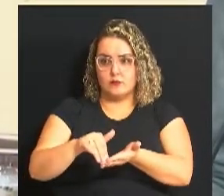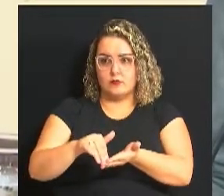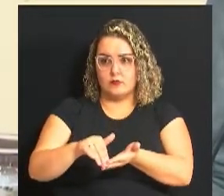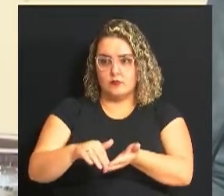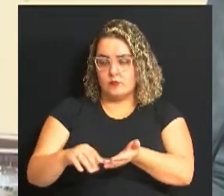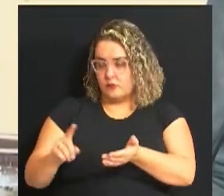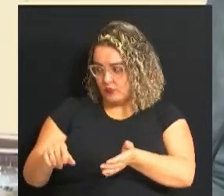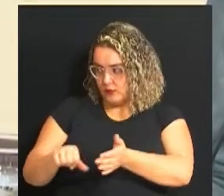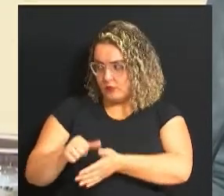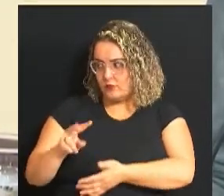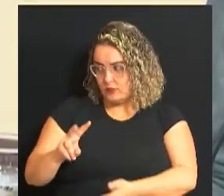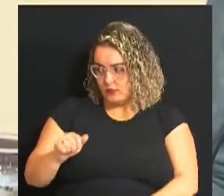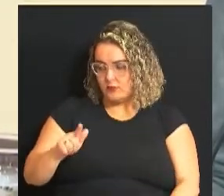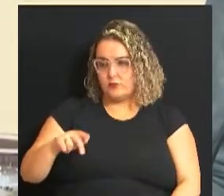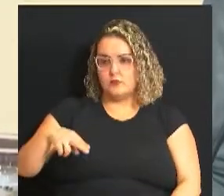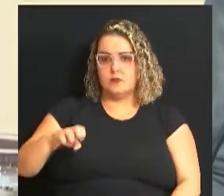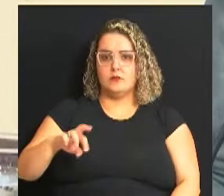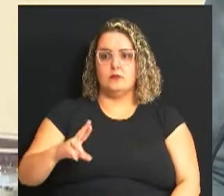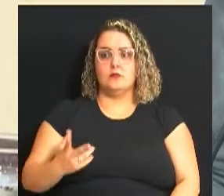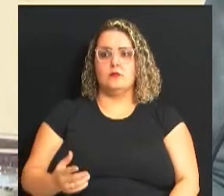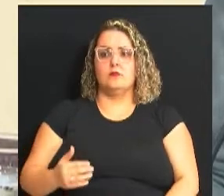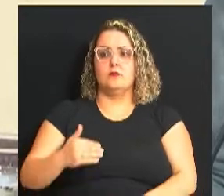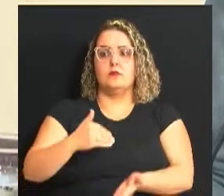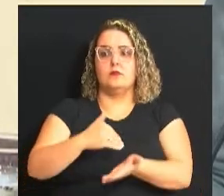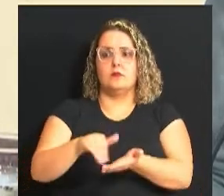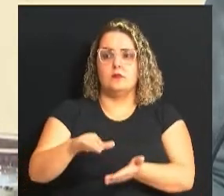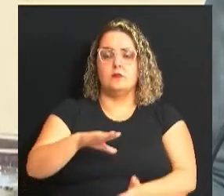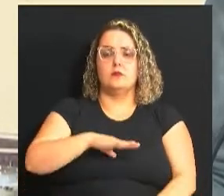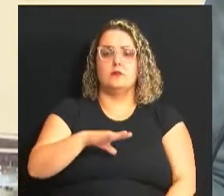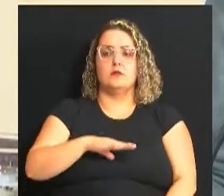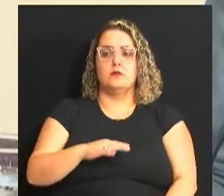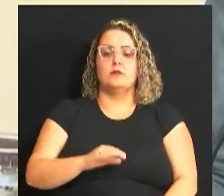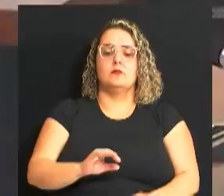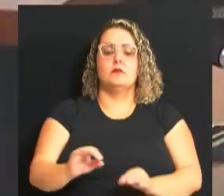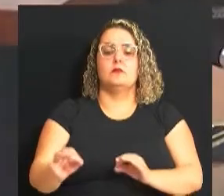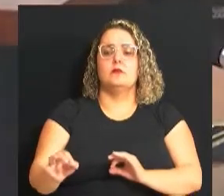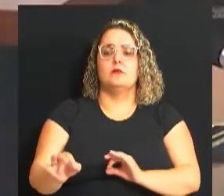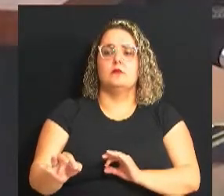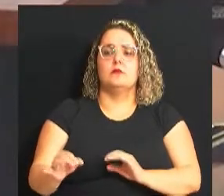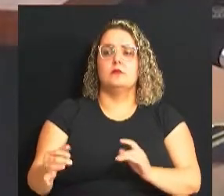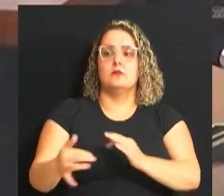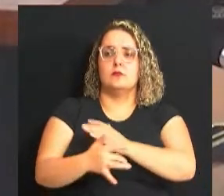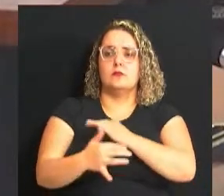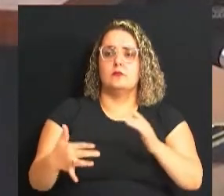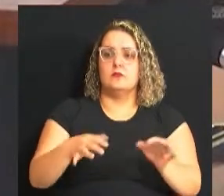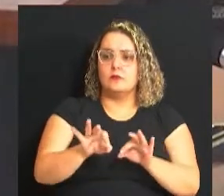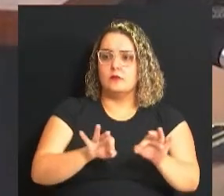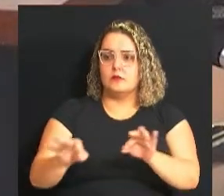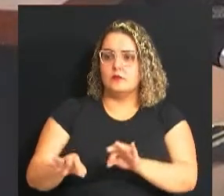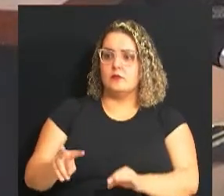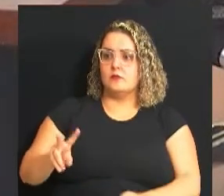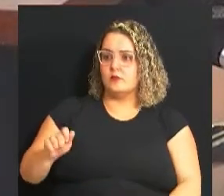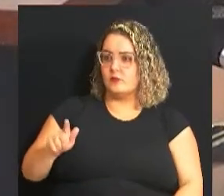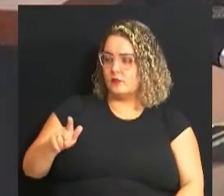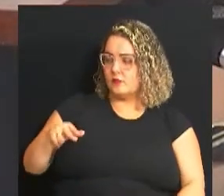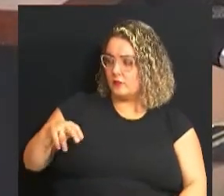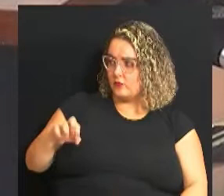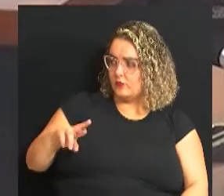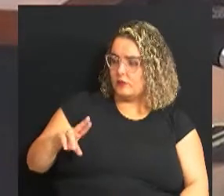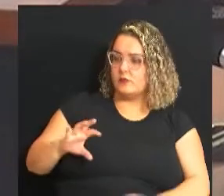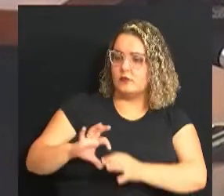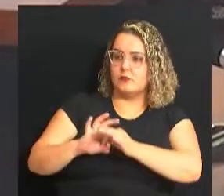Wagner. Da Secretaria Municipal de Planejamento e Urbanismo, Wagner Bassan. Com a palavra, Wagner.